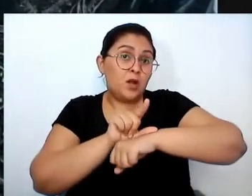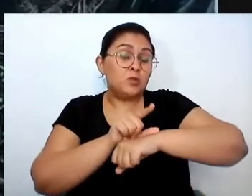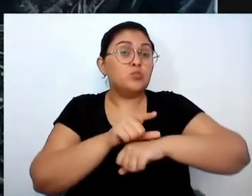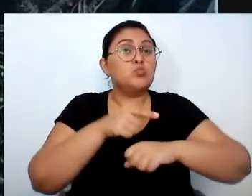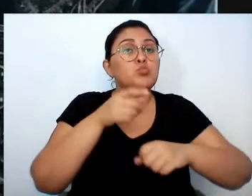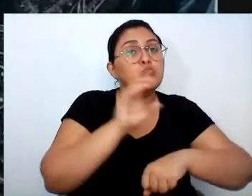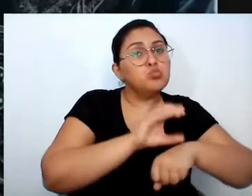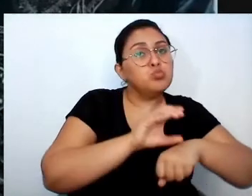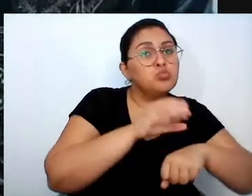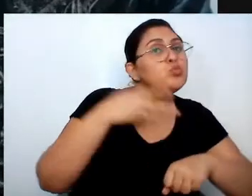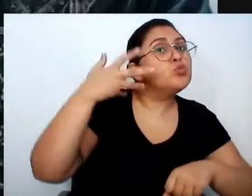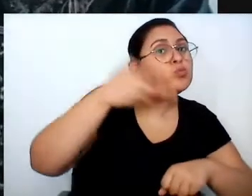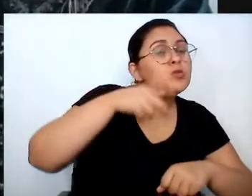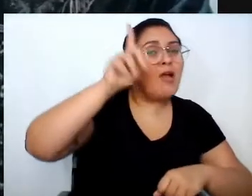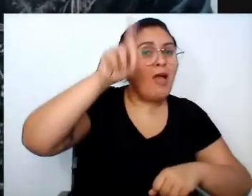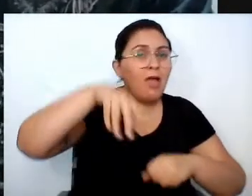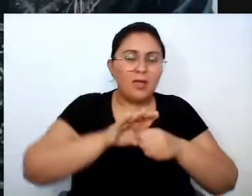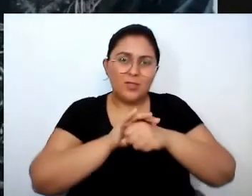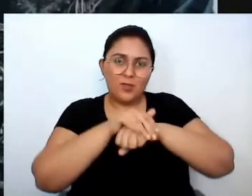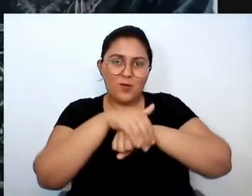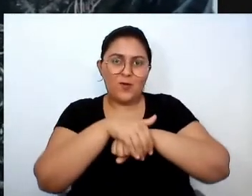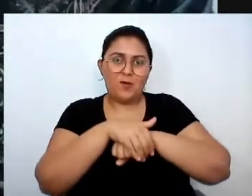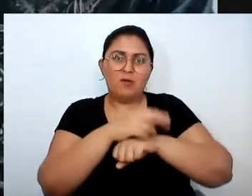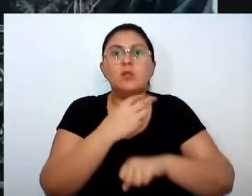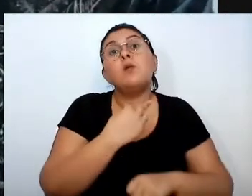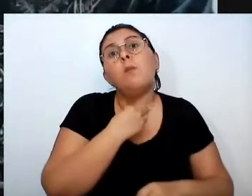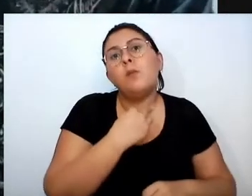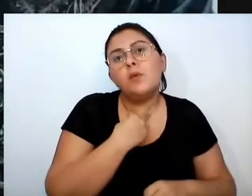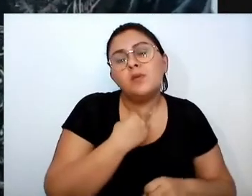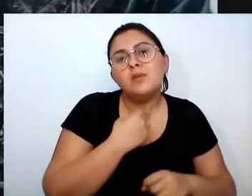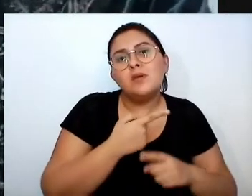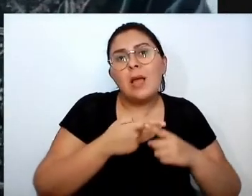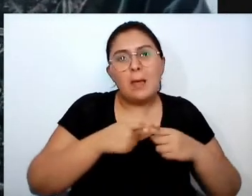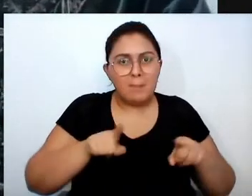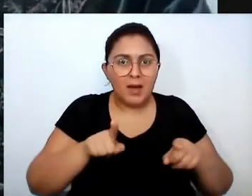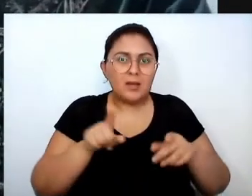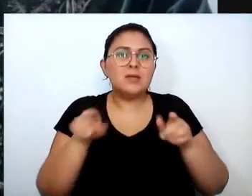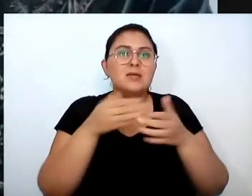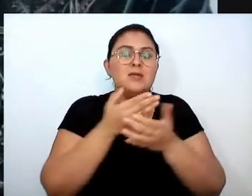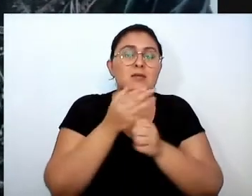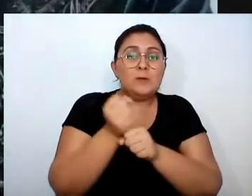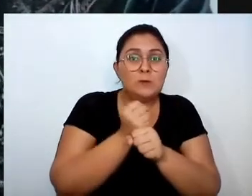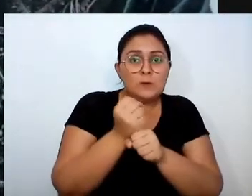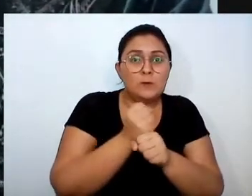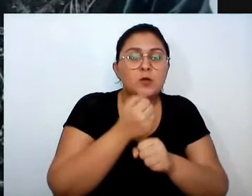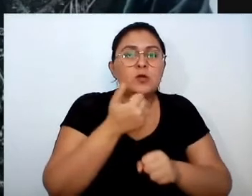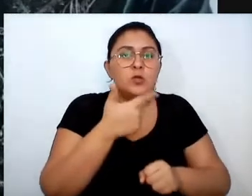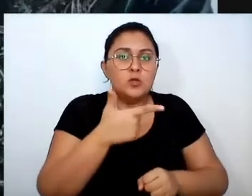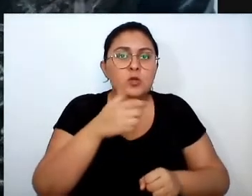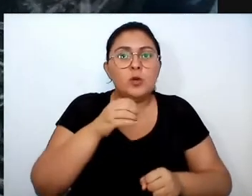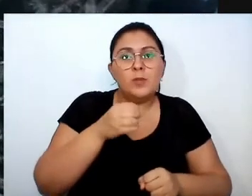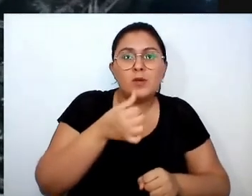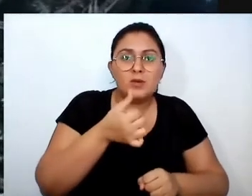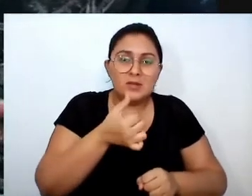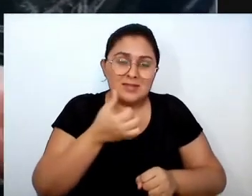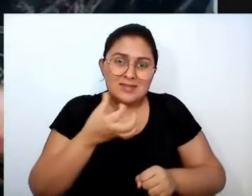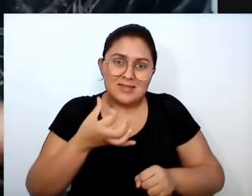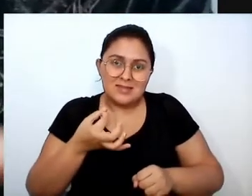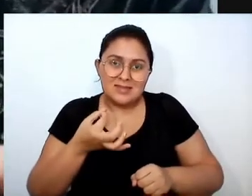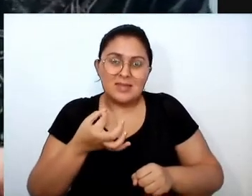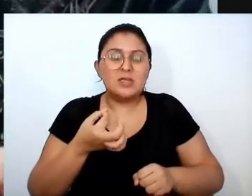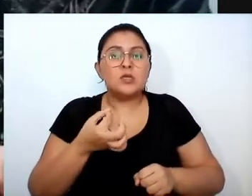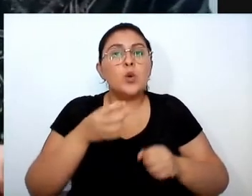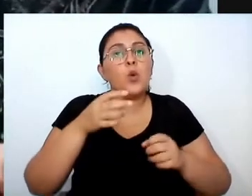noite, não tive como ir. Aí depois, Sim. só então, em 2016, eu conheci o Esperança Viva,